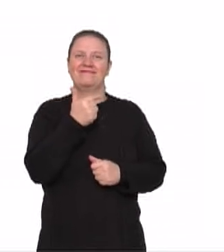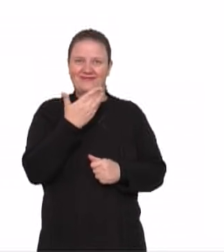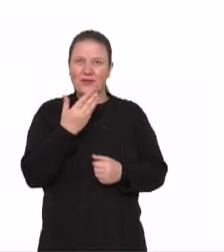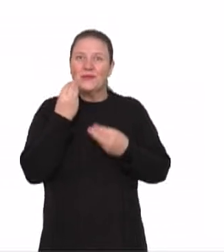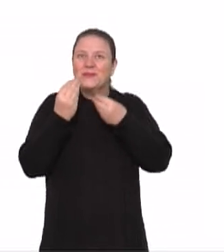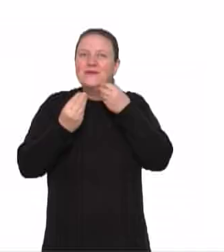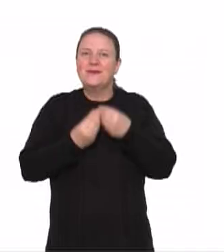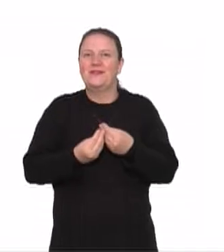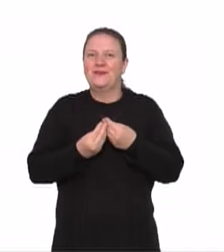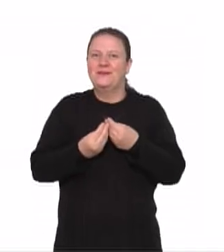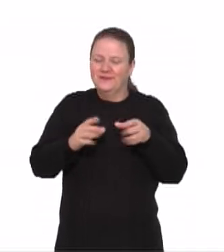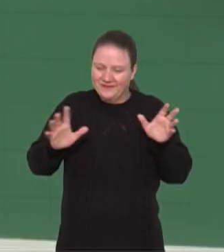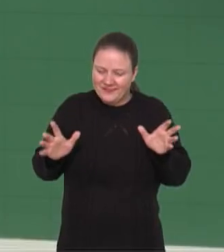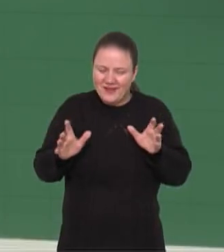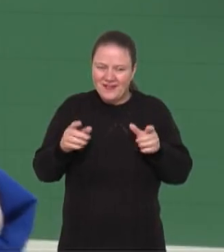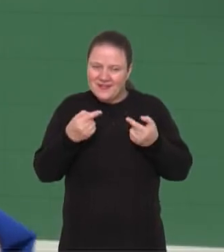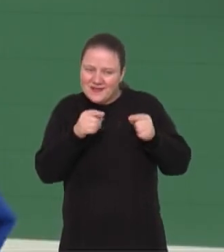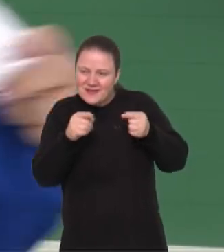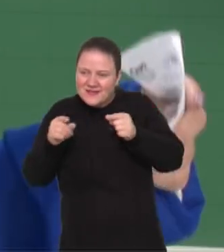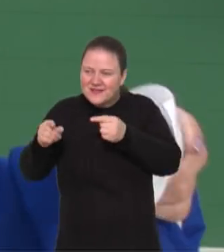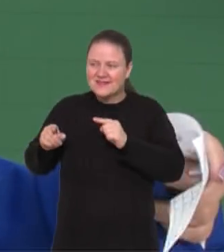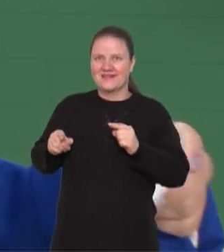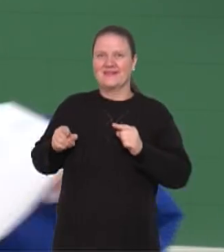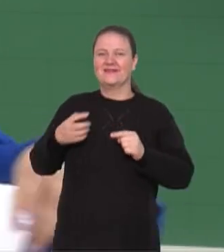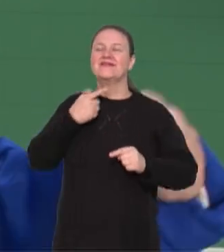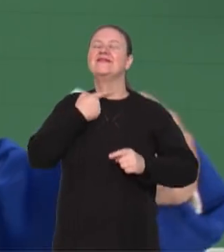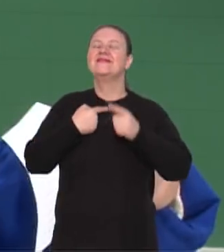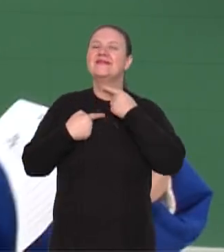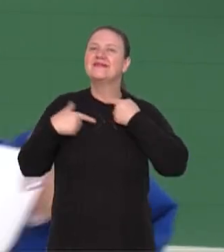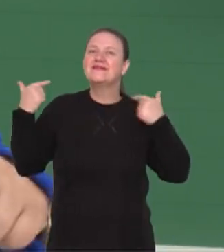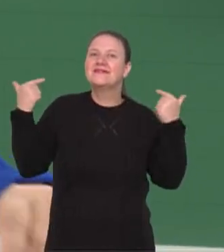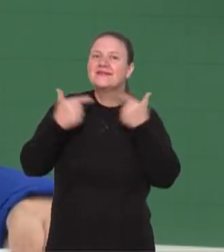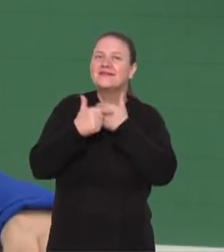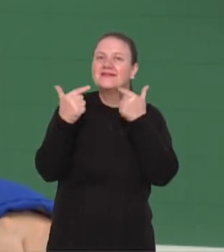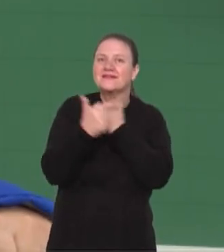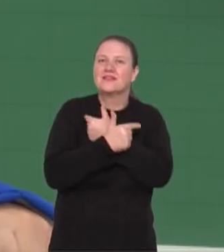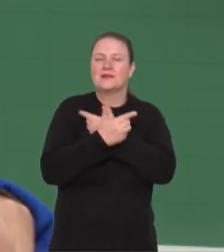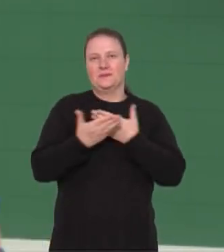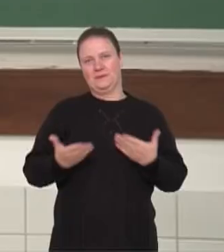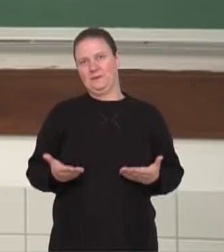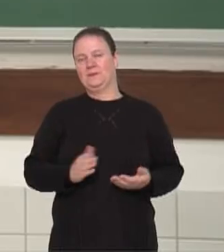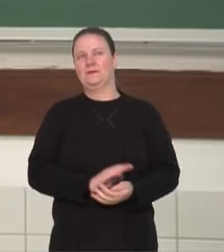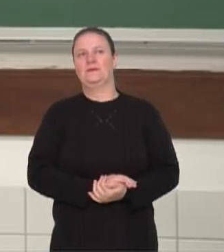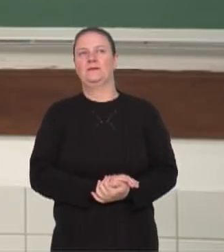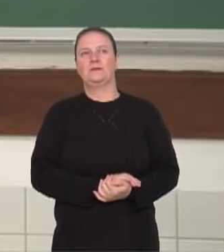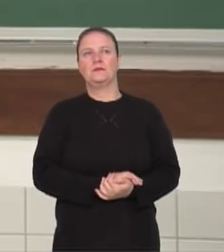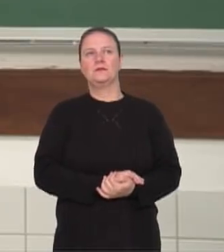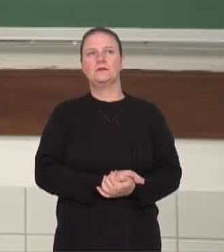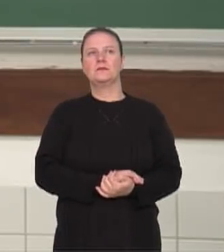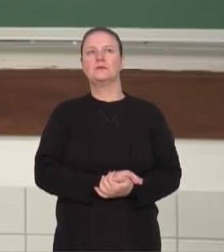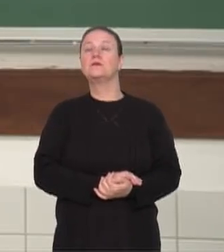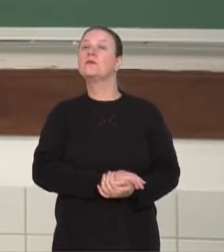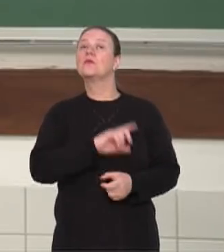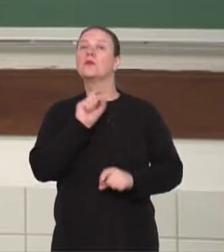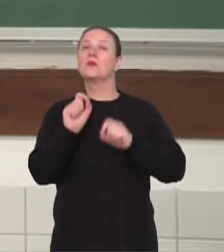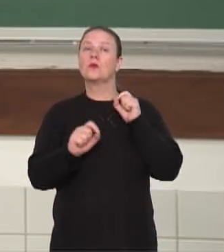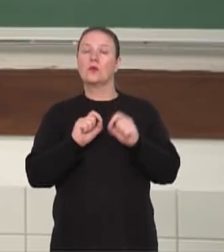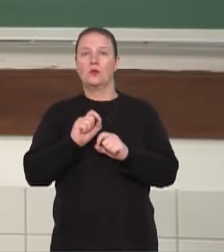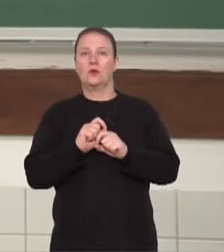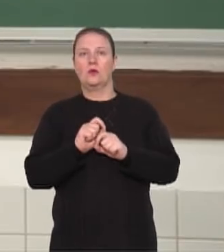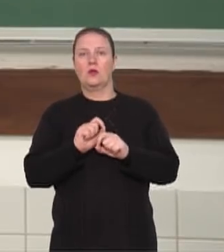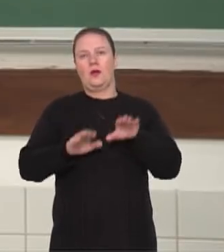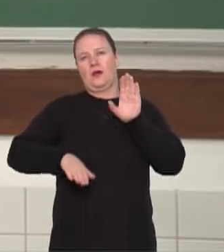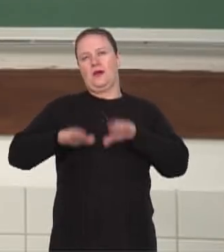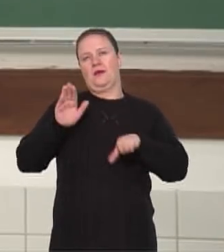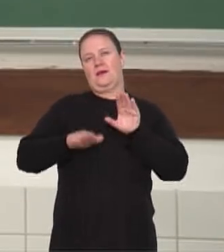pessoas rirem, de certa forma, ou sentir vontade de rir da situação. Né? É um humor, às vezes, um